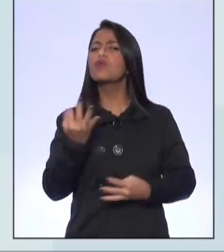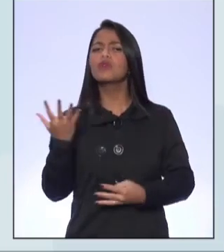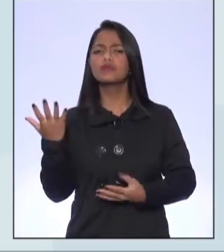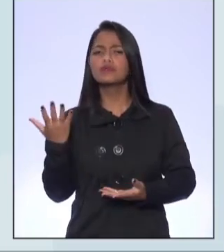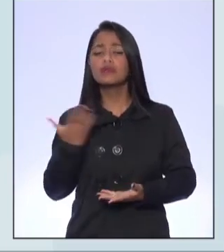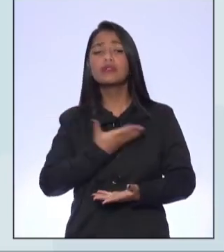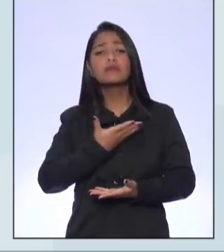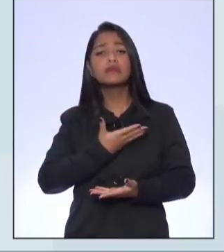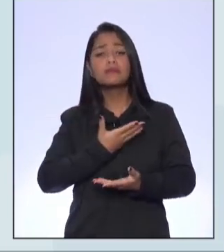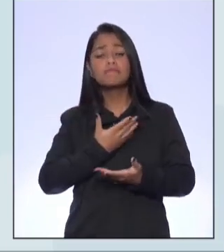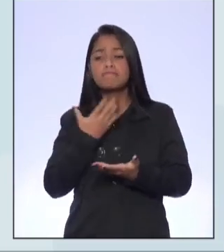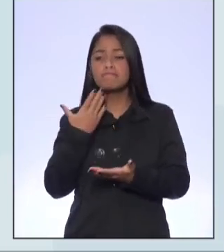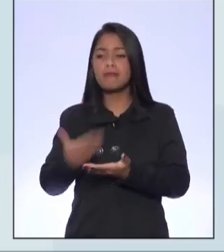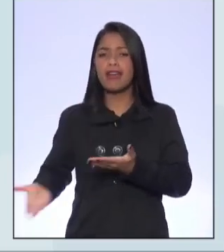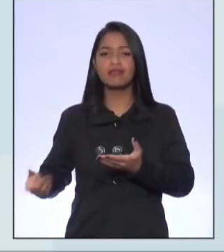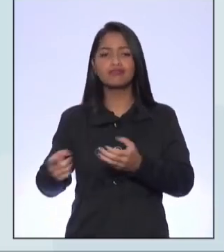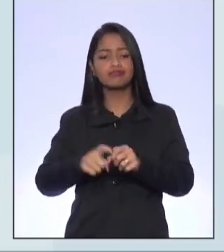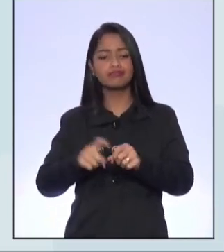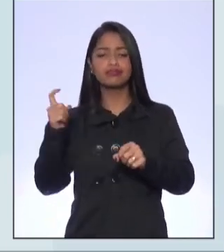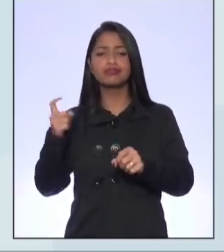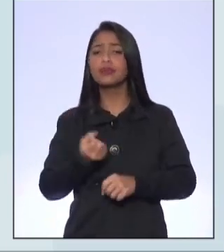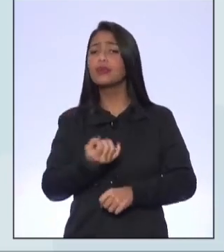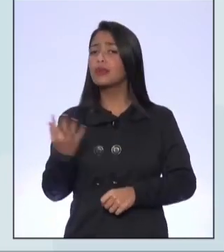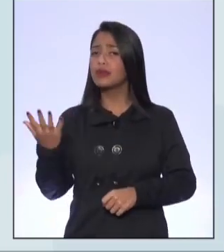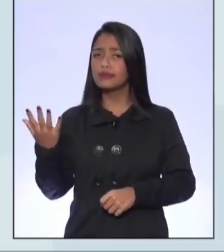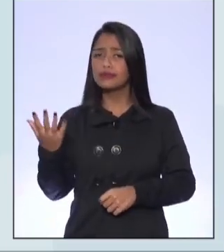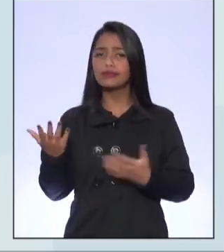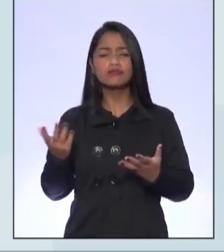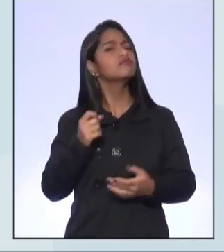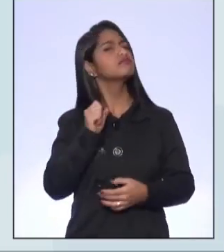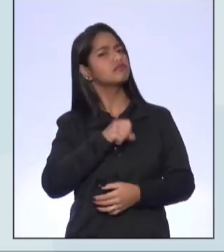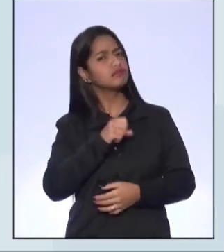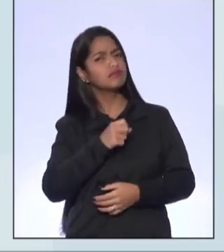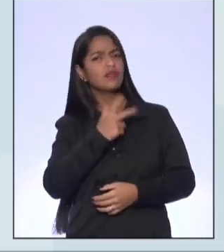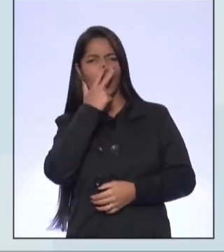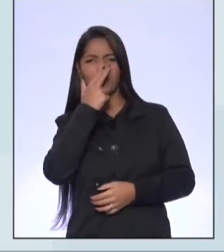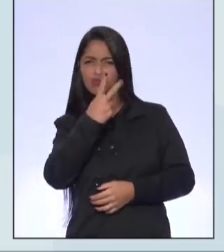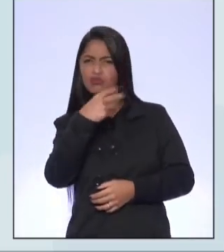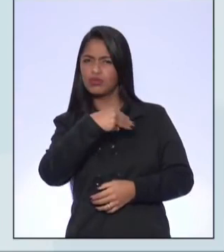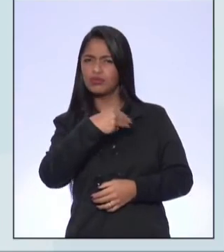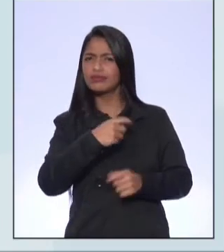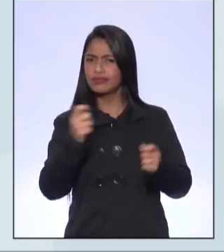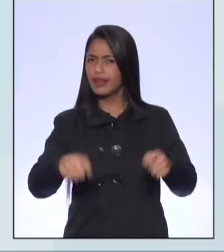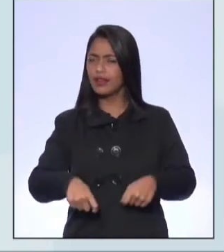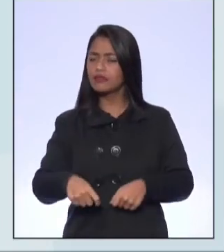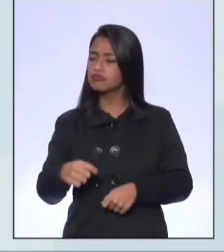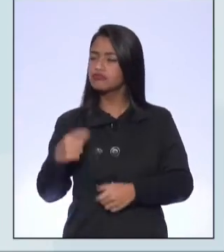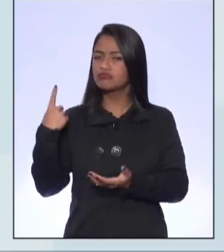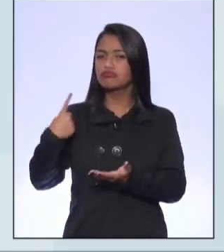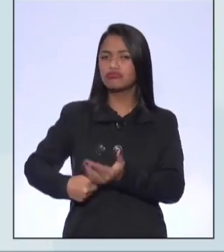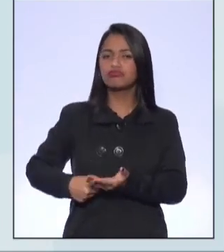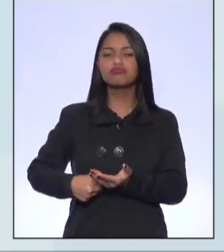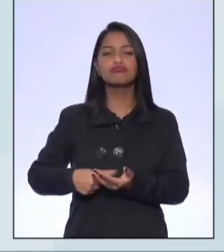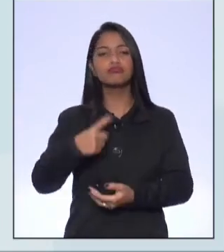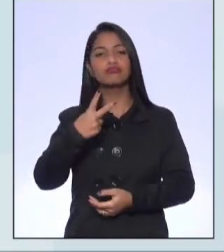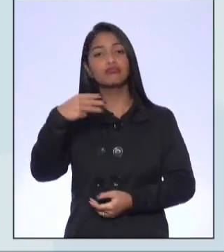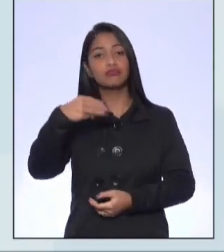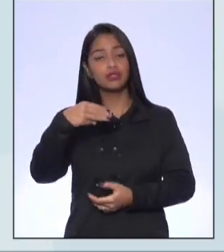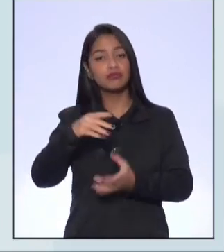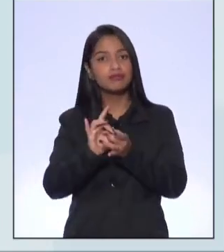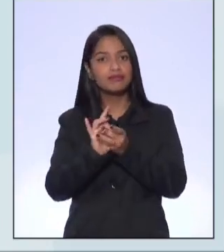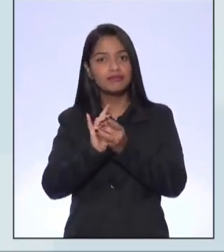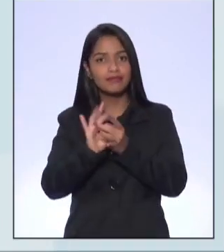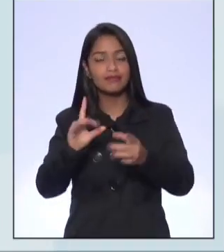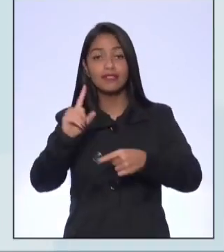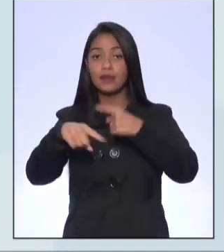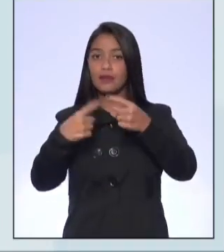ela, infelizmente, perdeu nessa rede social, né? É isso aí, Jonas. Acho que essa daí, uns 2 minutos, tá bom pra vocês resolverem? Fechado. 2 minutinhos e a gente já retorna.